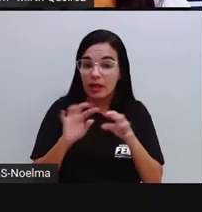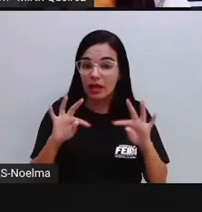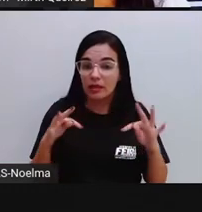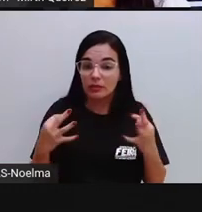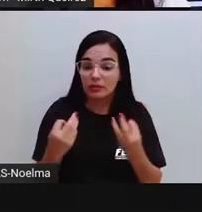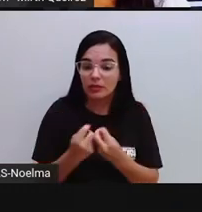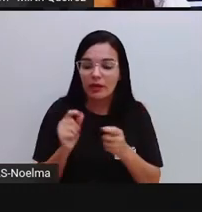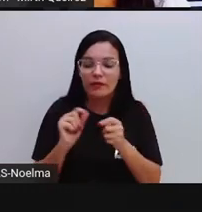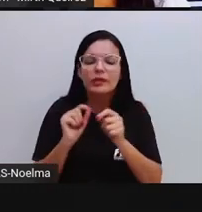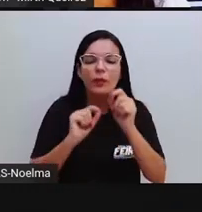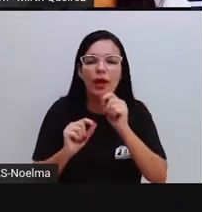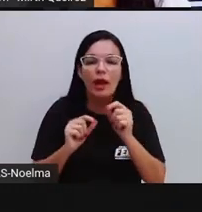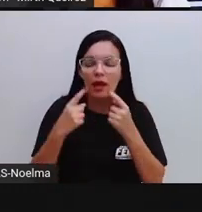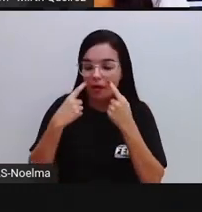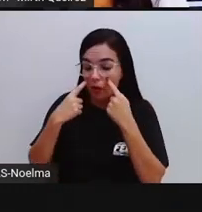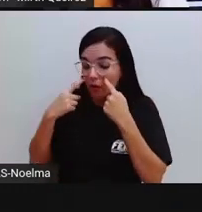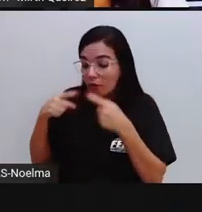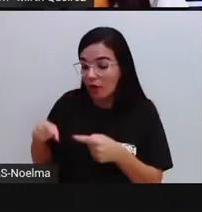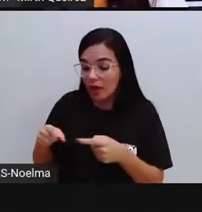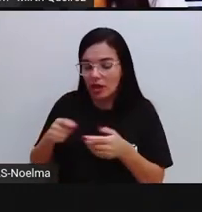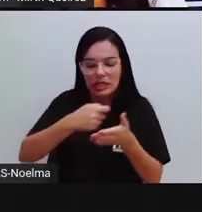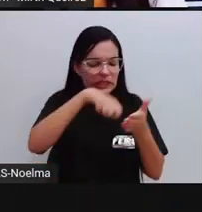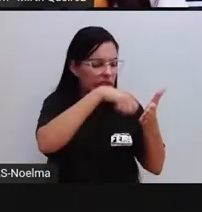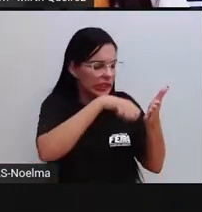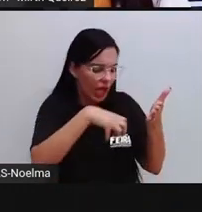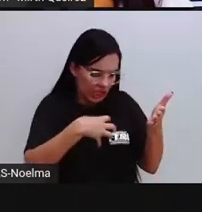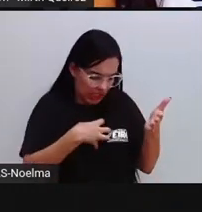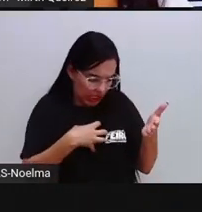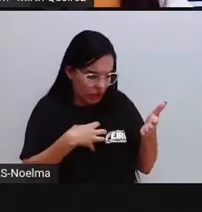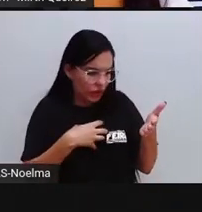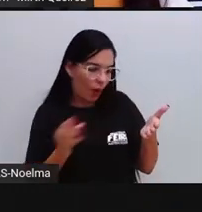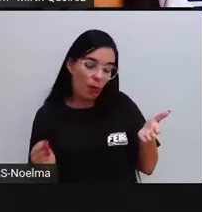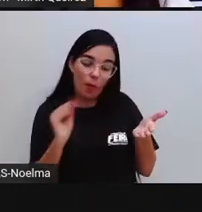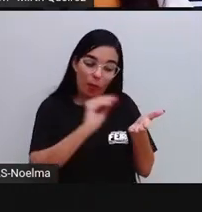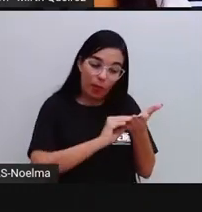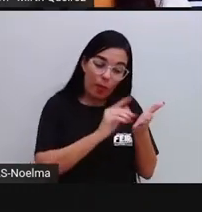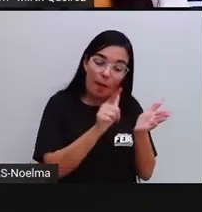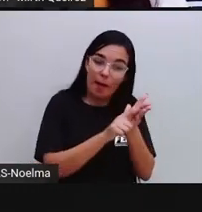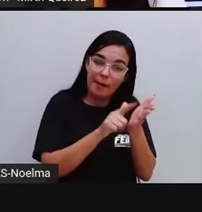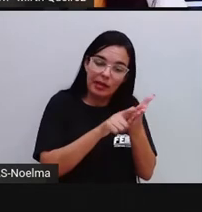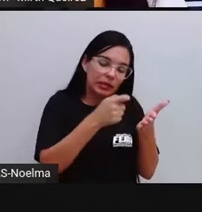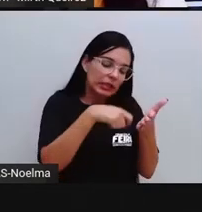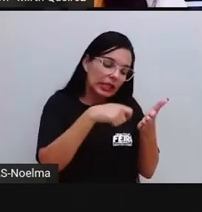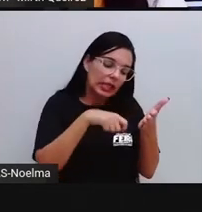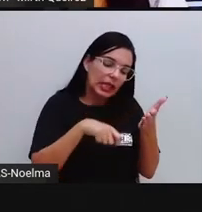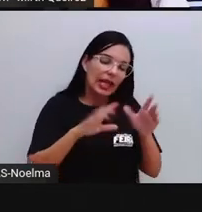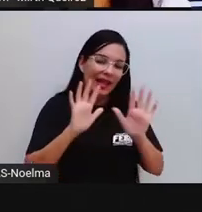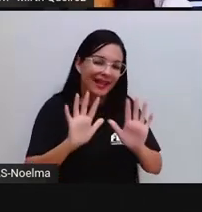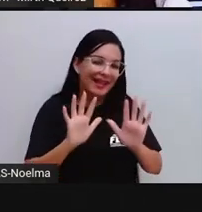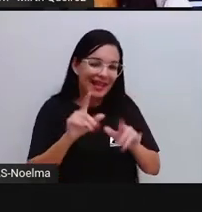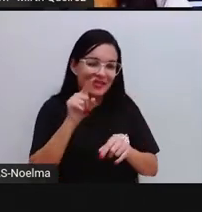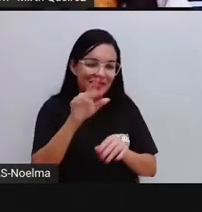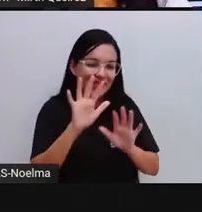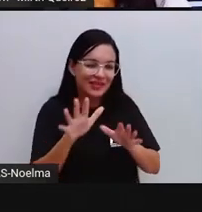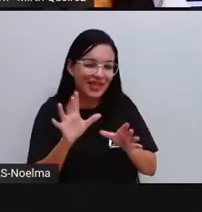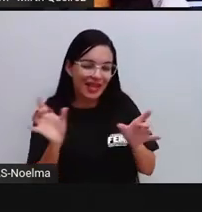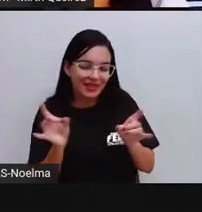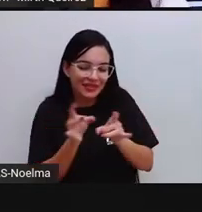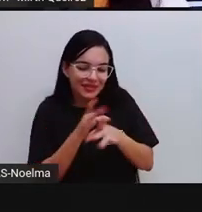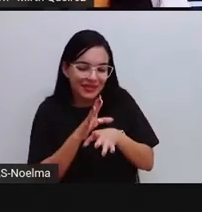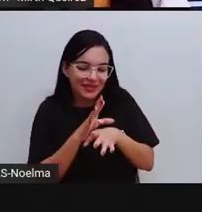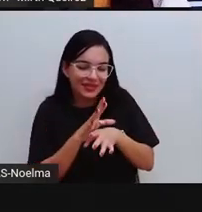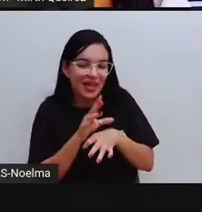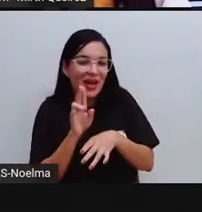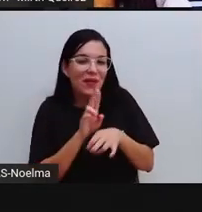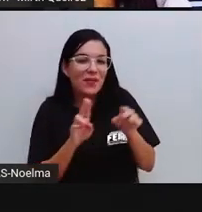precisam lapidar isso mesmo. Escreva tudo o que sente, repassando para o papel. Daqui a pouco você já se torna